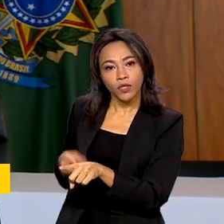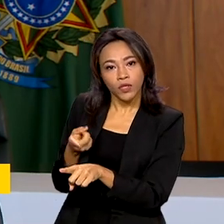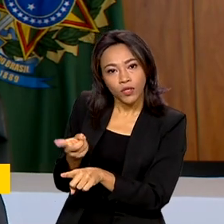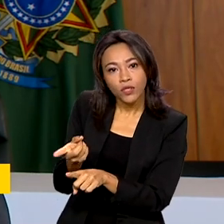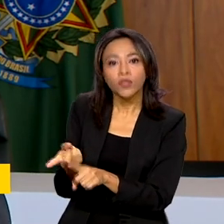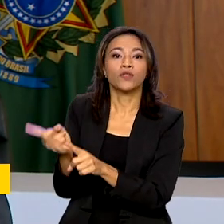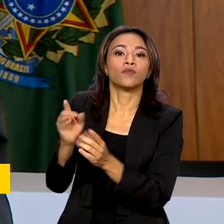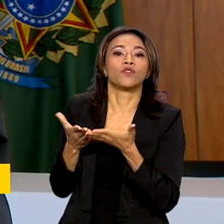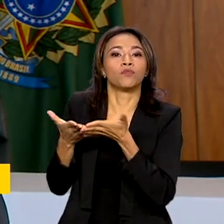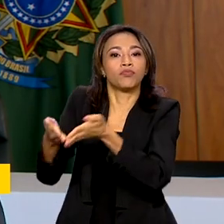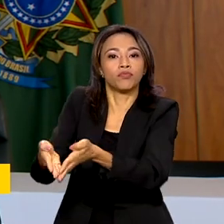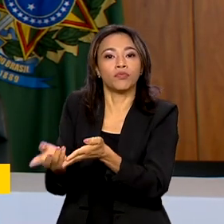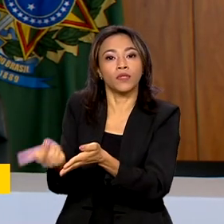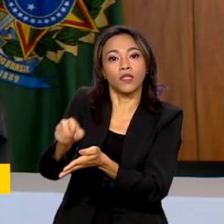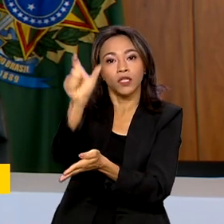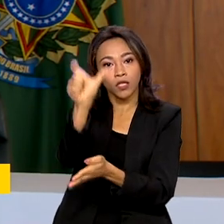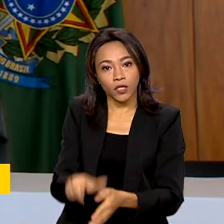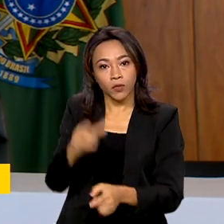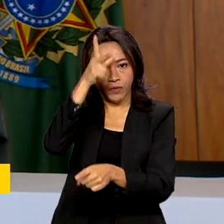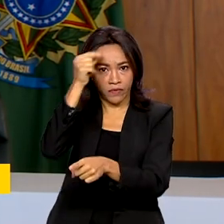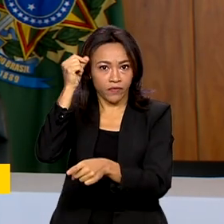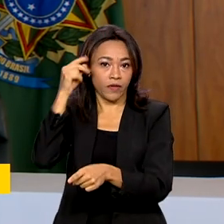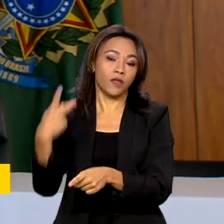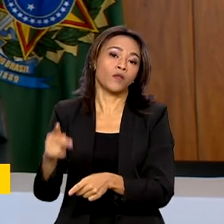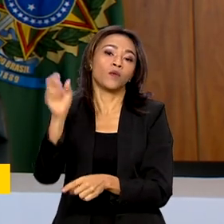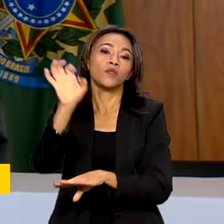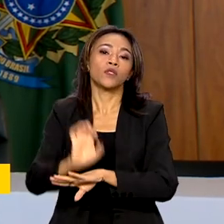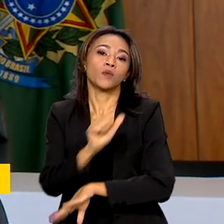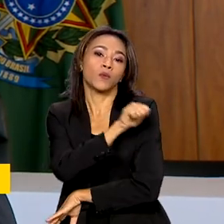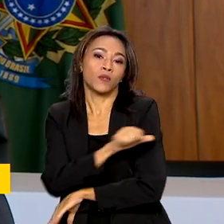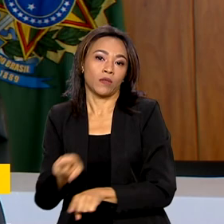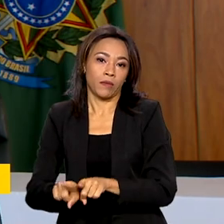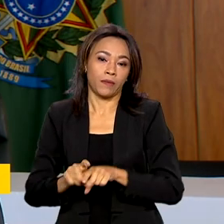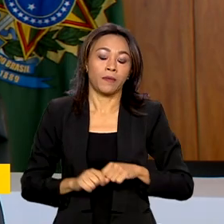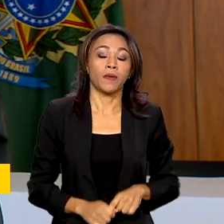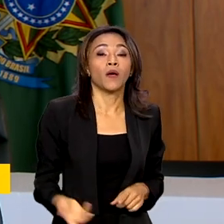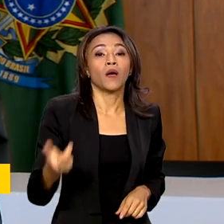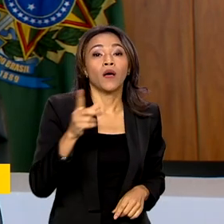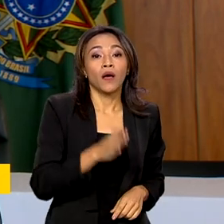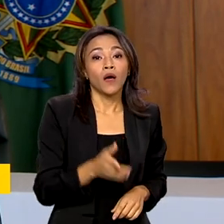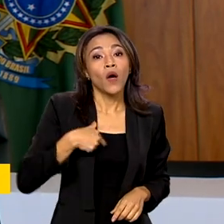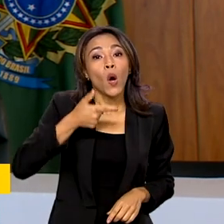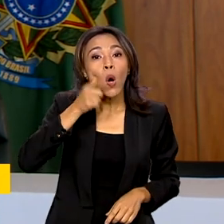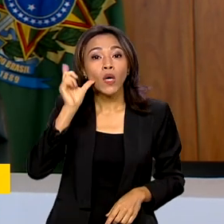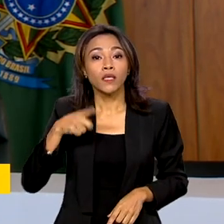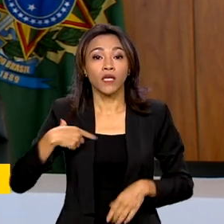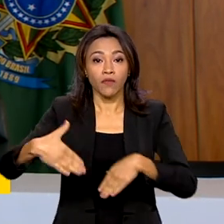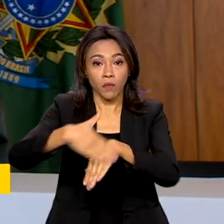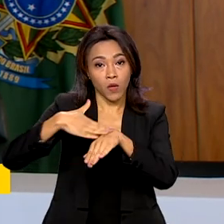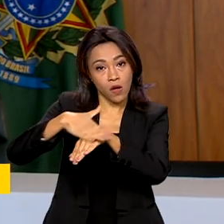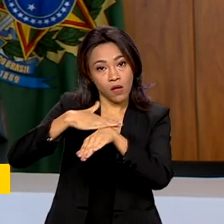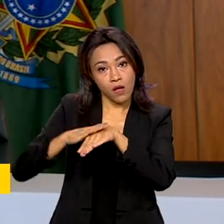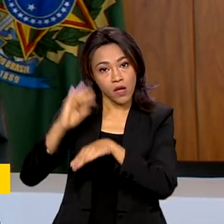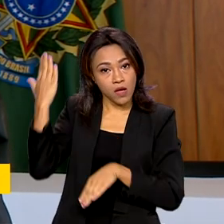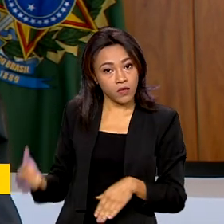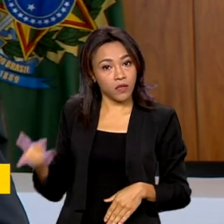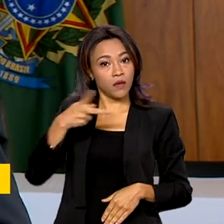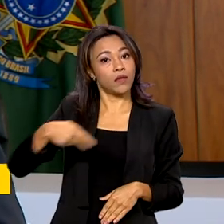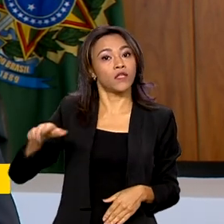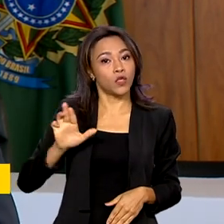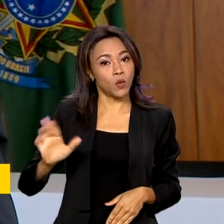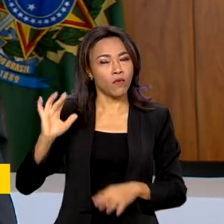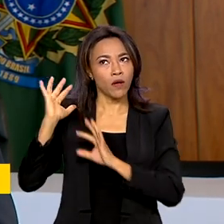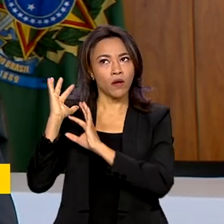França e com o prefeito do Rio de Janeiro Eduardo Paes e ontem né teve a estreia da conversa com o presidente o presidente